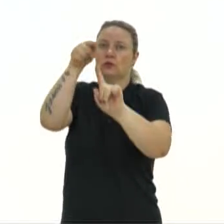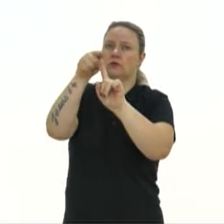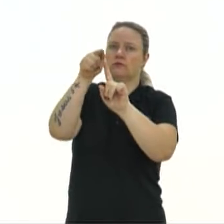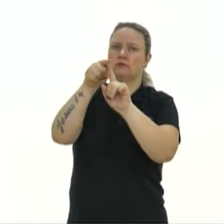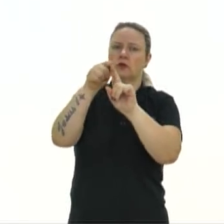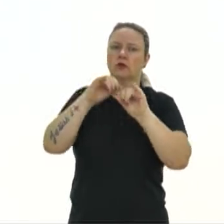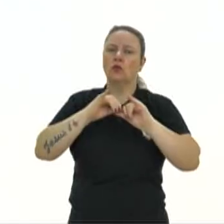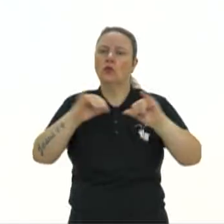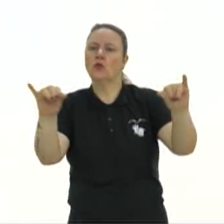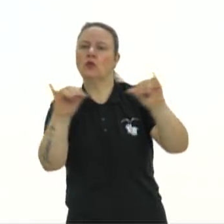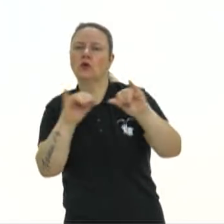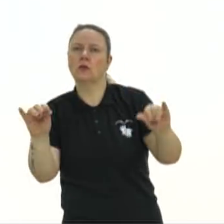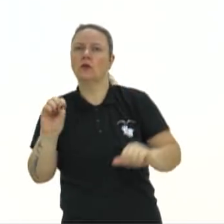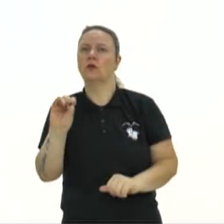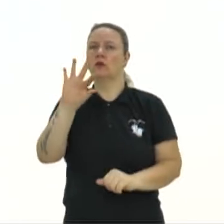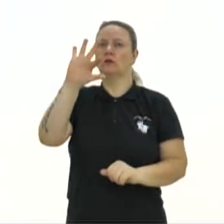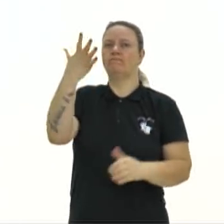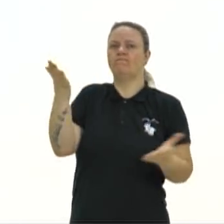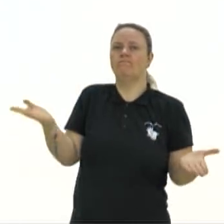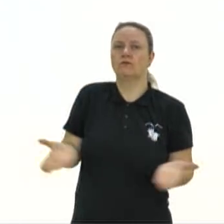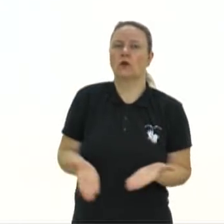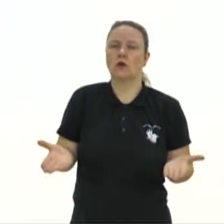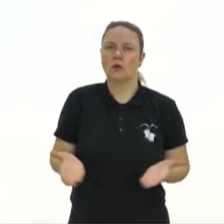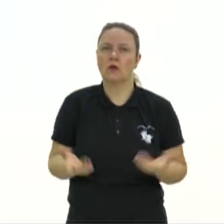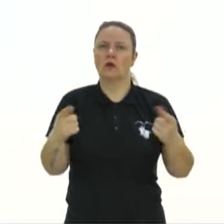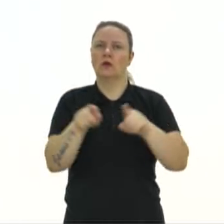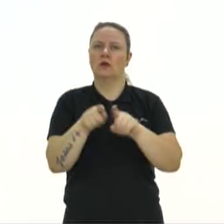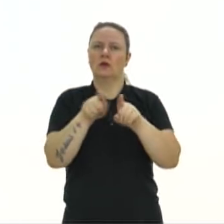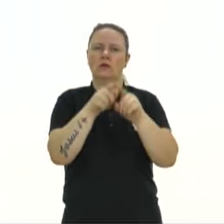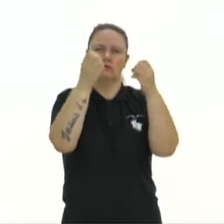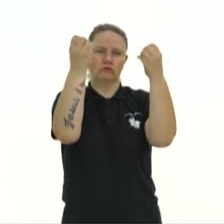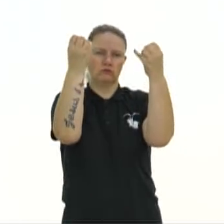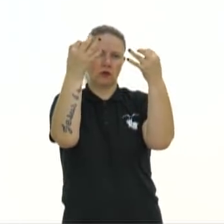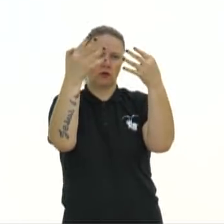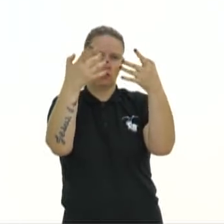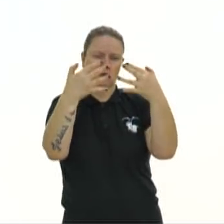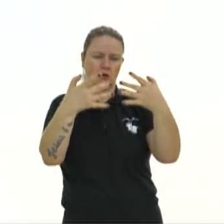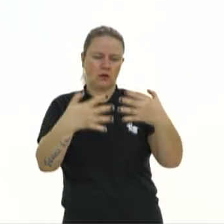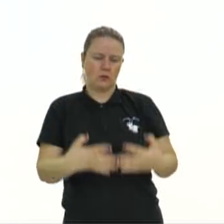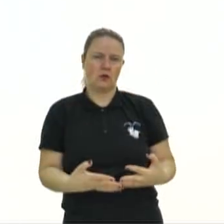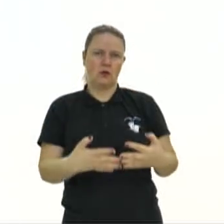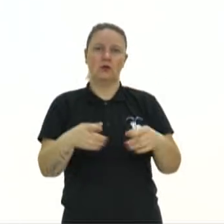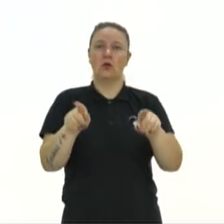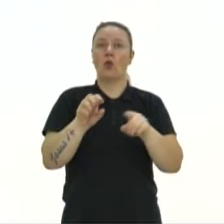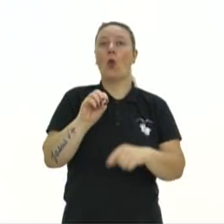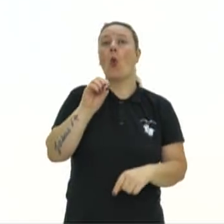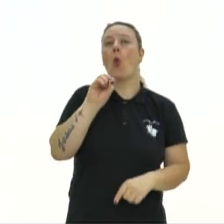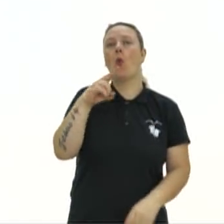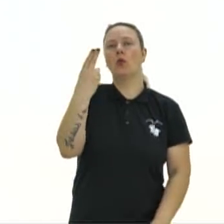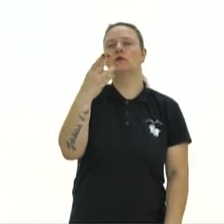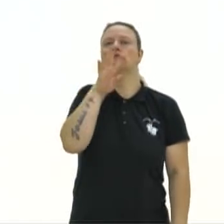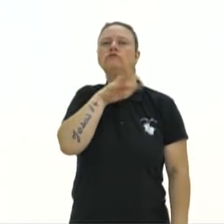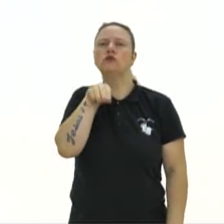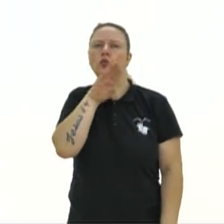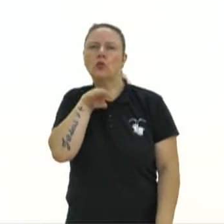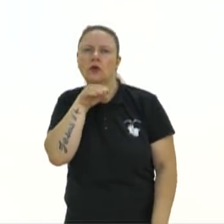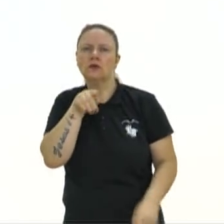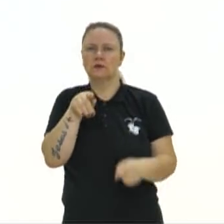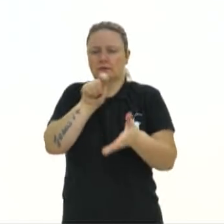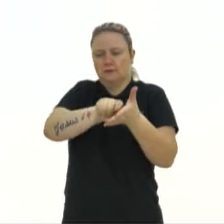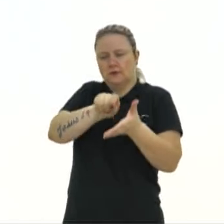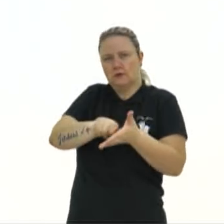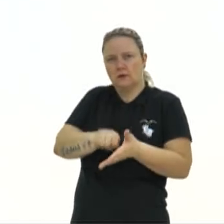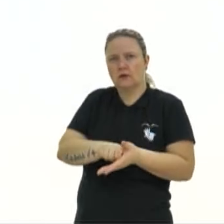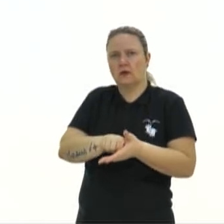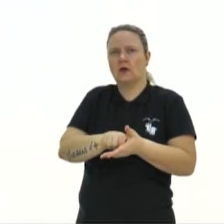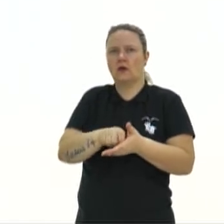acontecimento atual através de sequências descritivas e/ou narrativas, com linguagem formal,